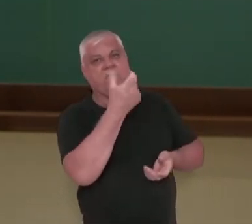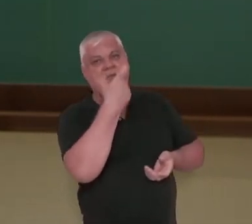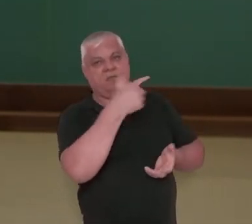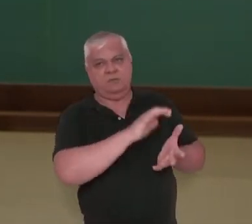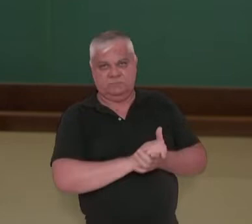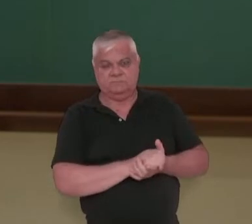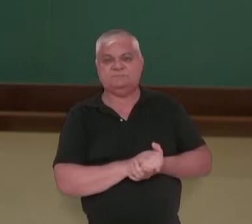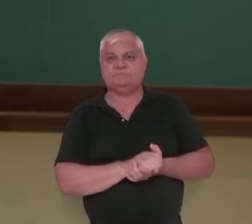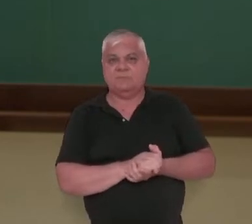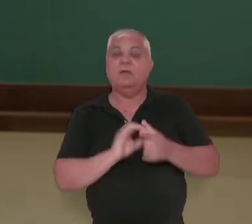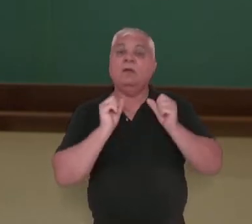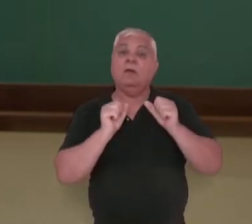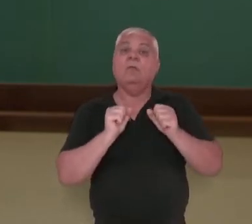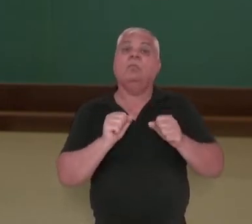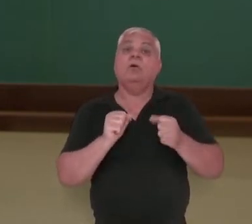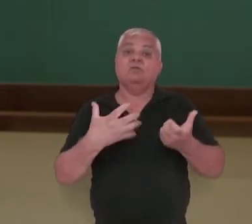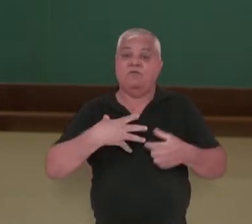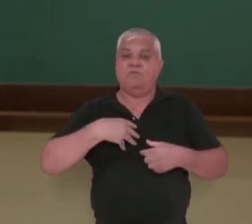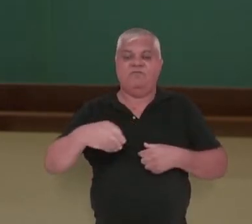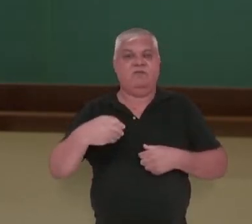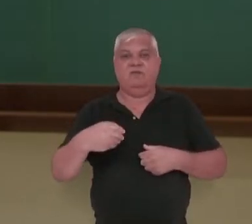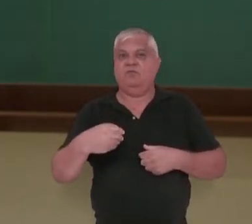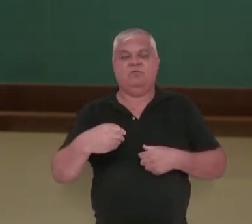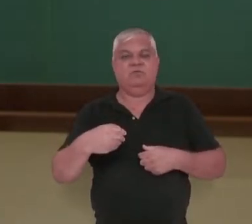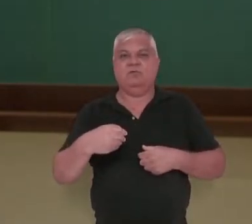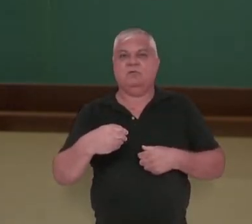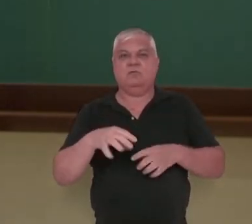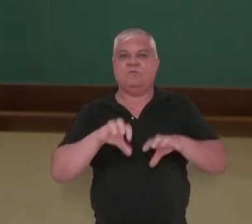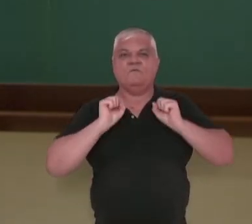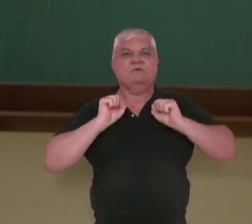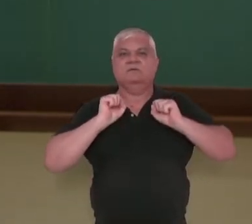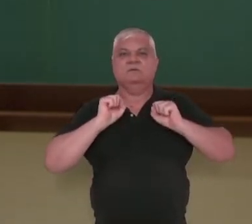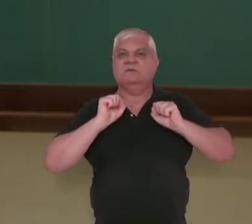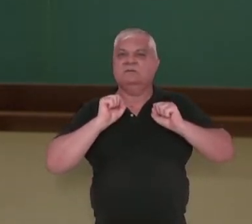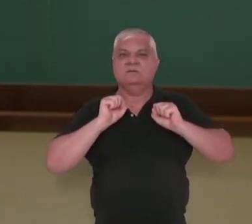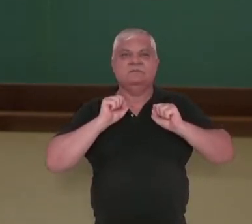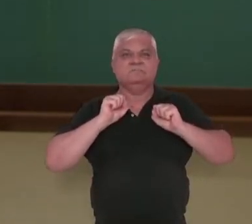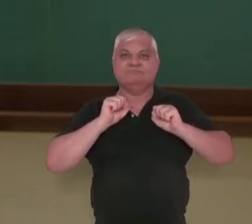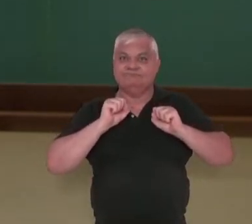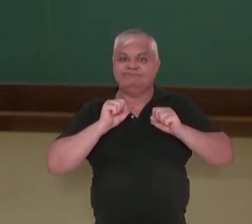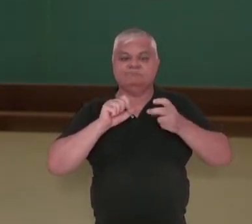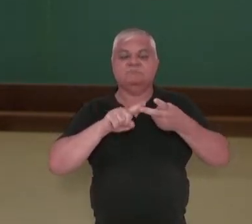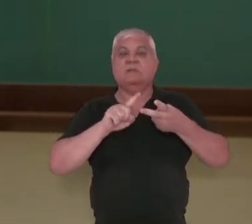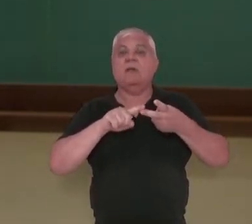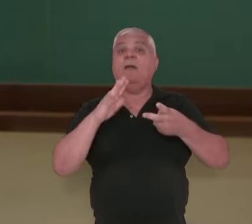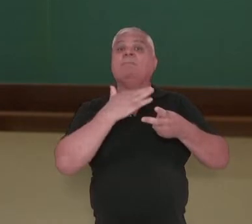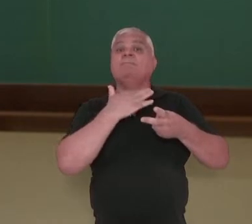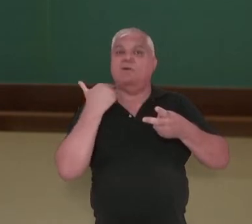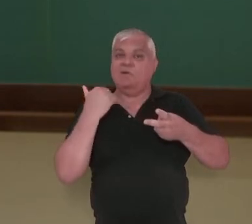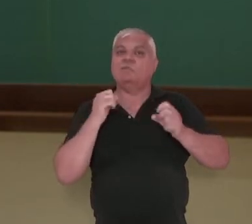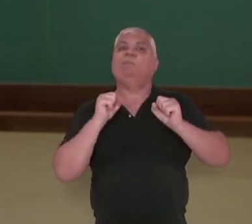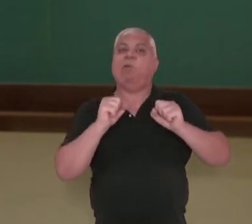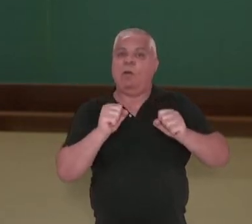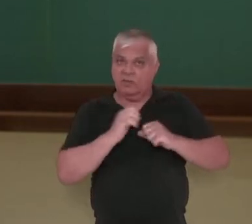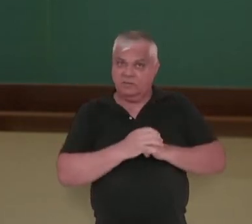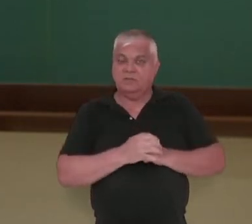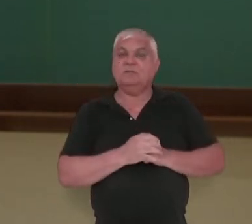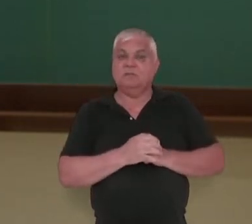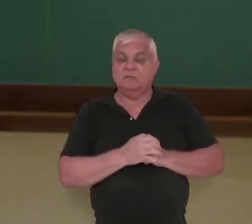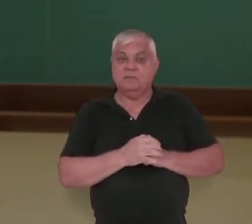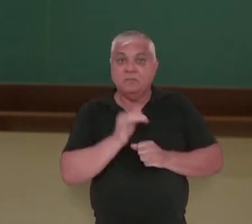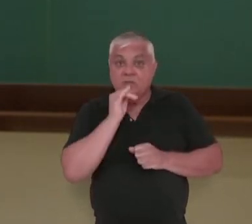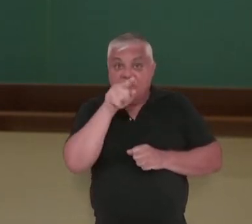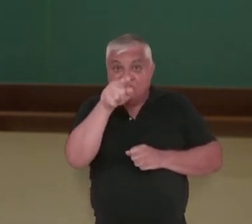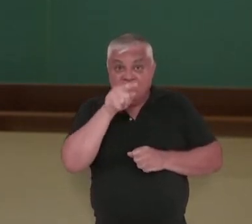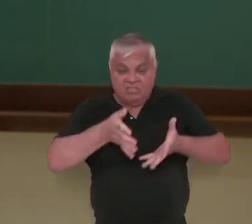causar esterilidade, a pessoa fica estéril. Pode levar à morte, sim. Infelizmente, não existe vacina.